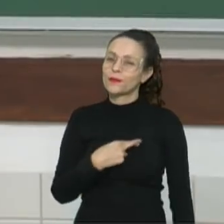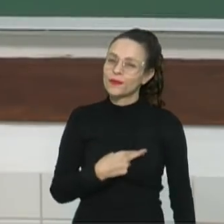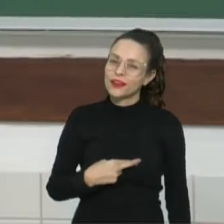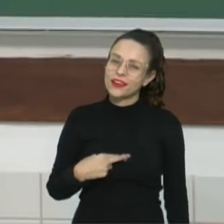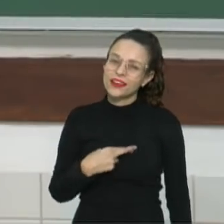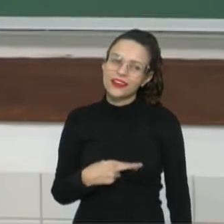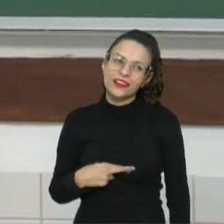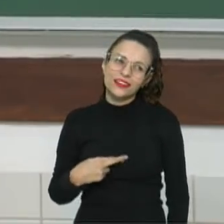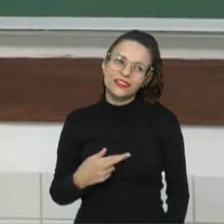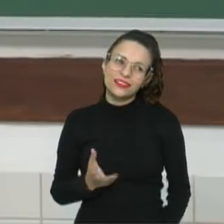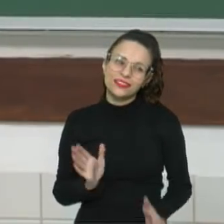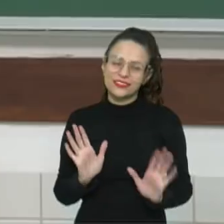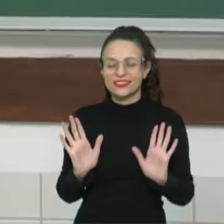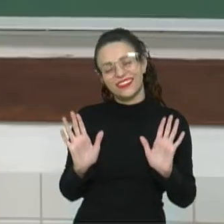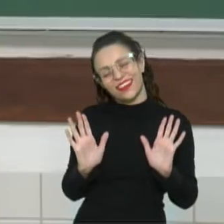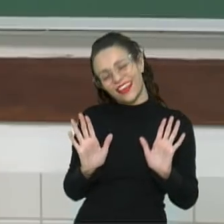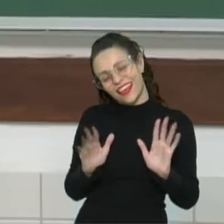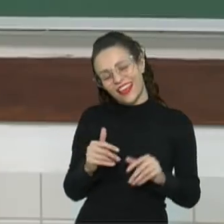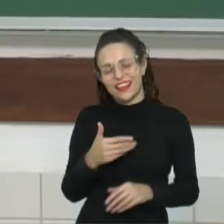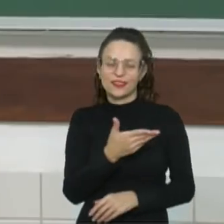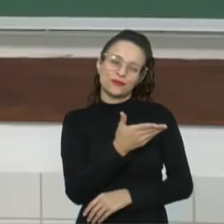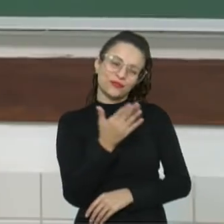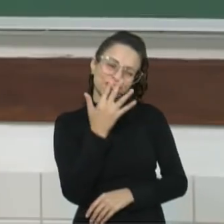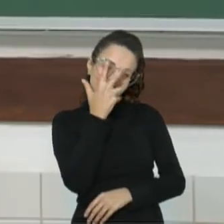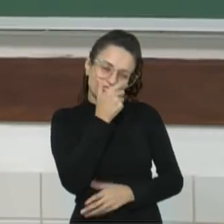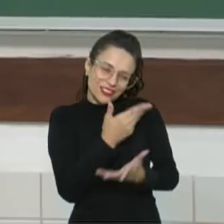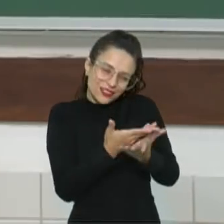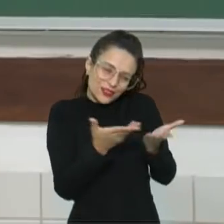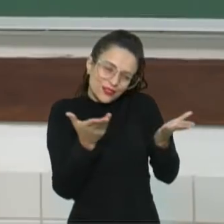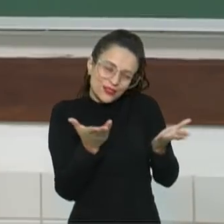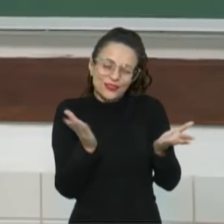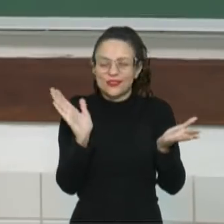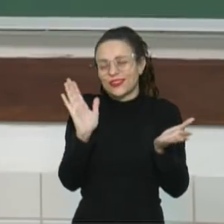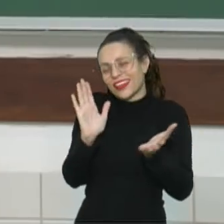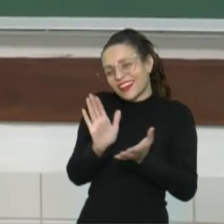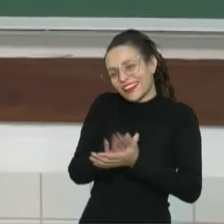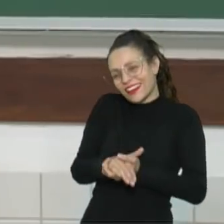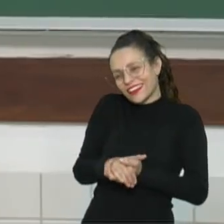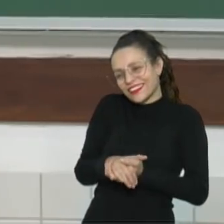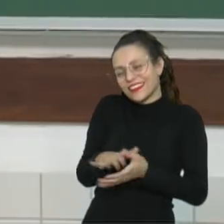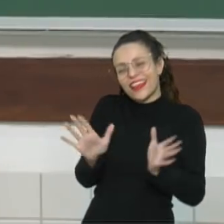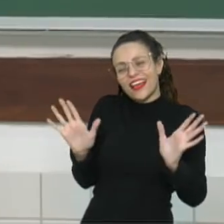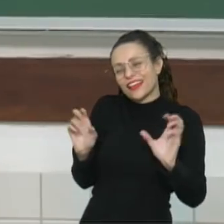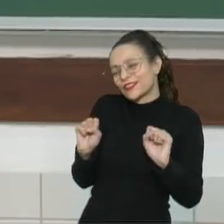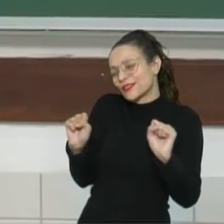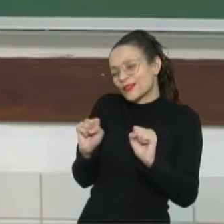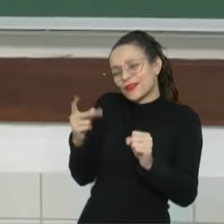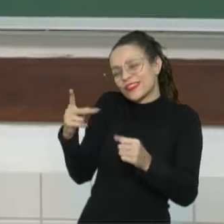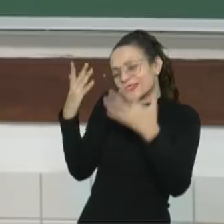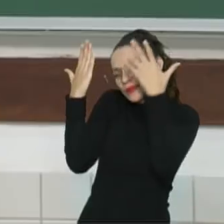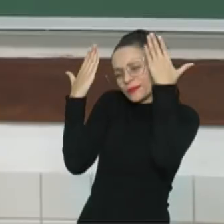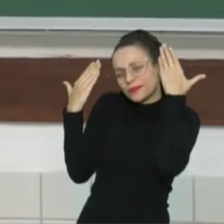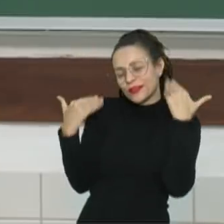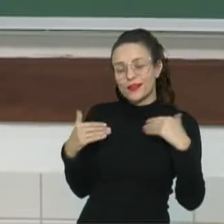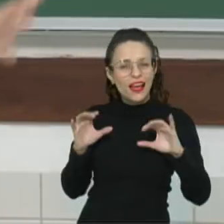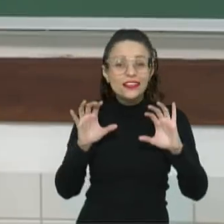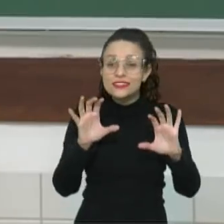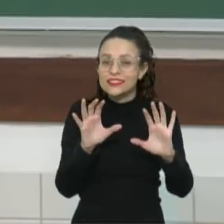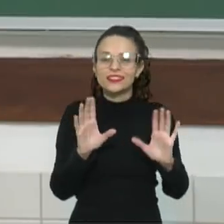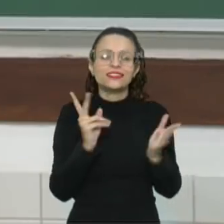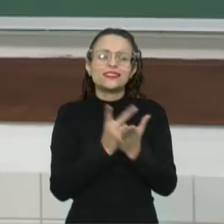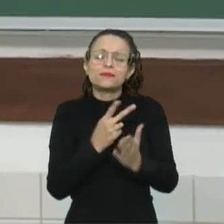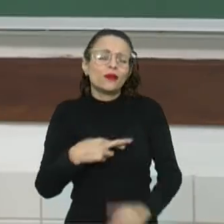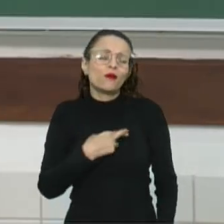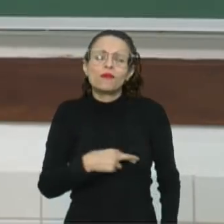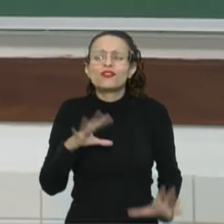romântico. Ai, como vocês estão lindos hoje. Ai, adorei o seu cabelo. Né? Sempre